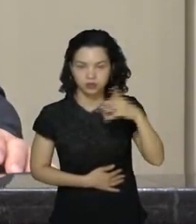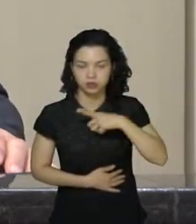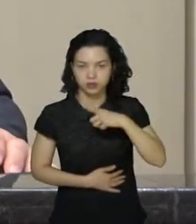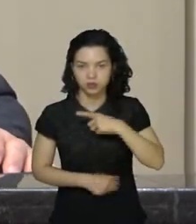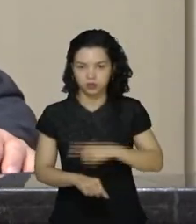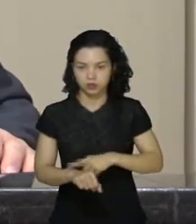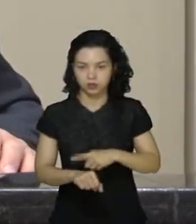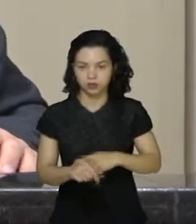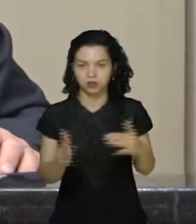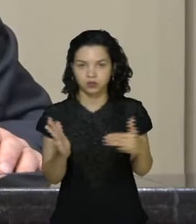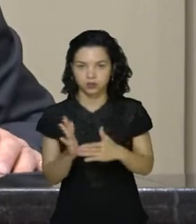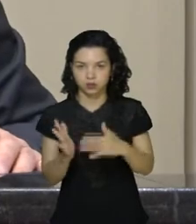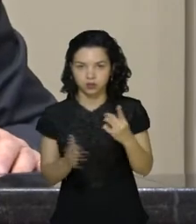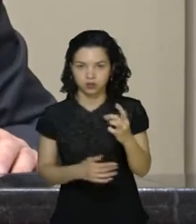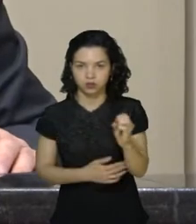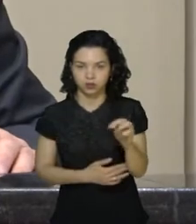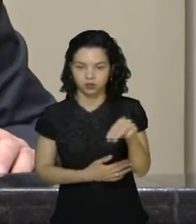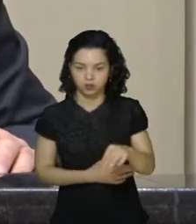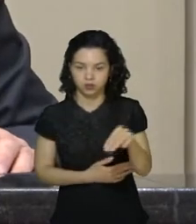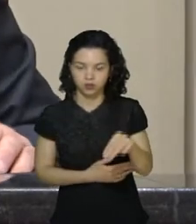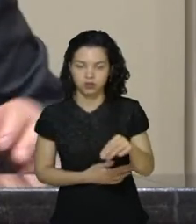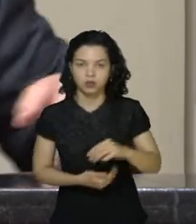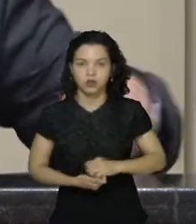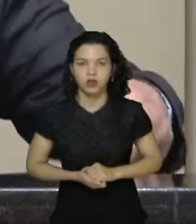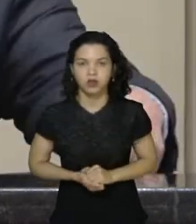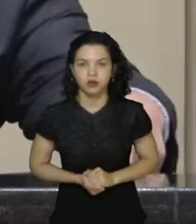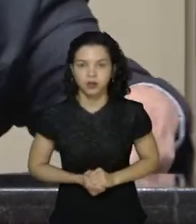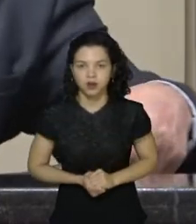até 10 minutos.